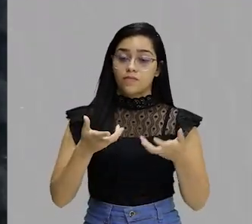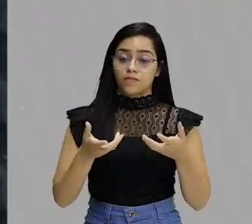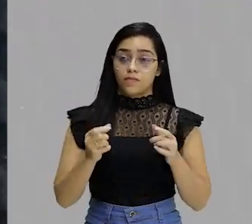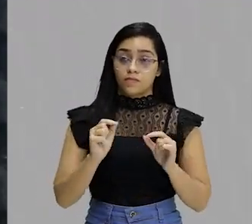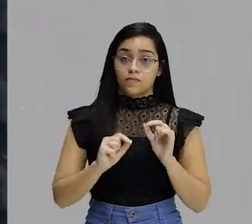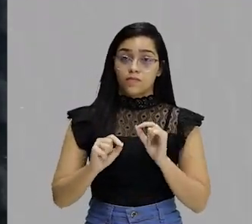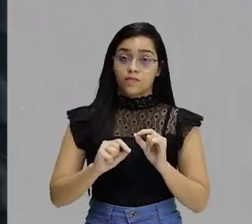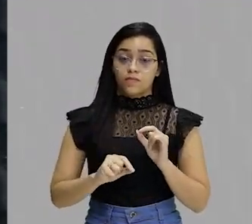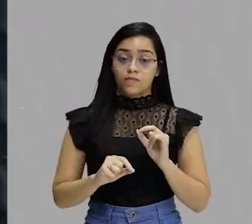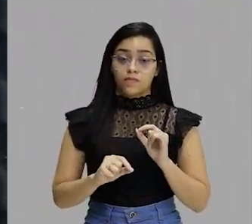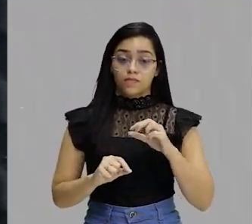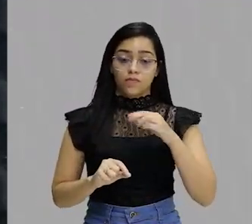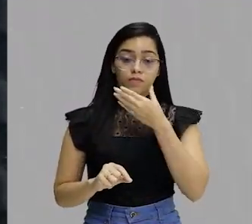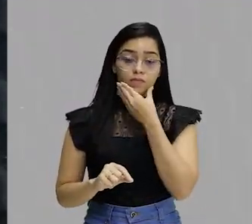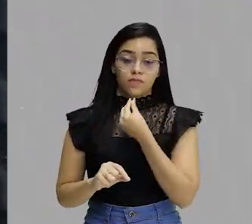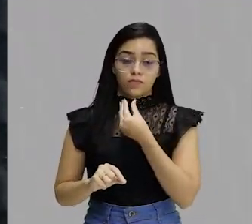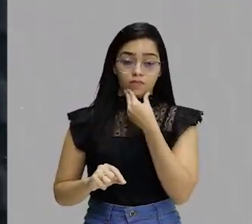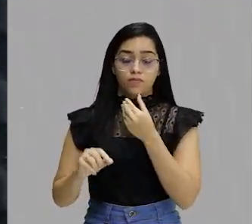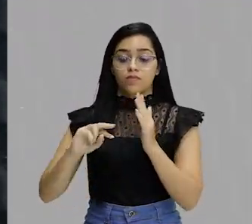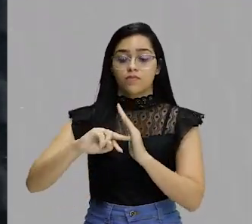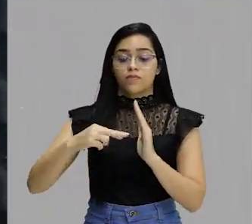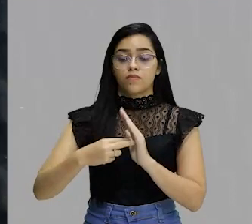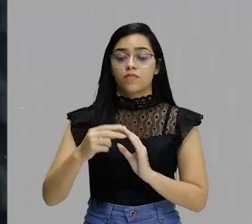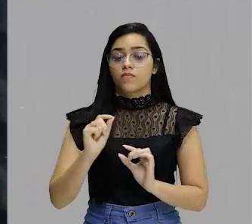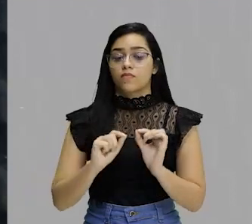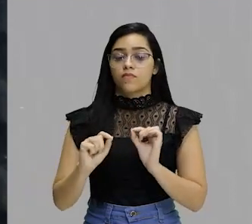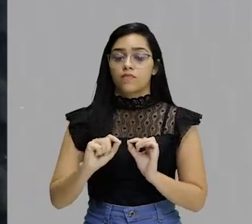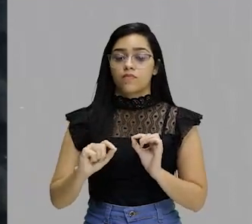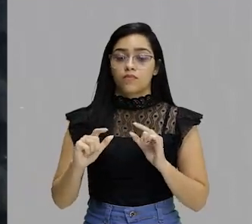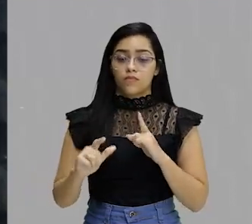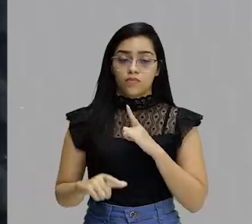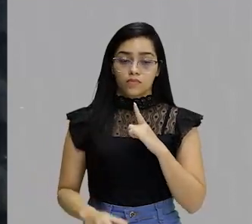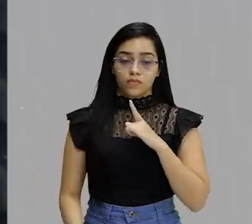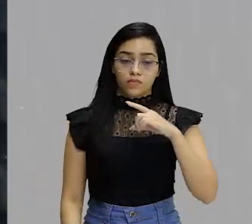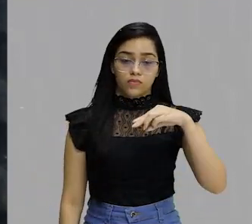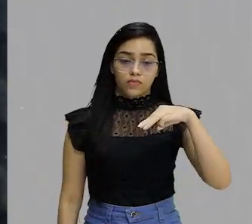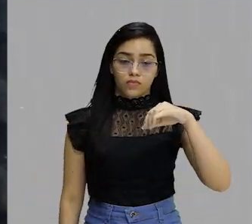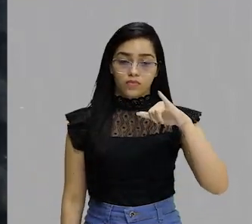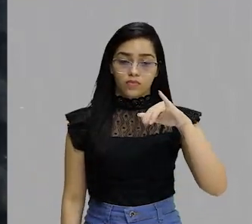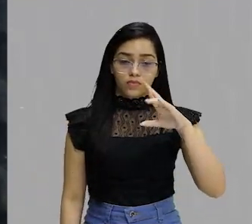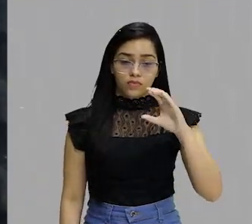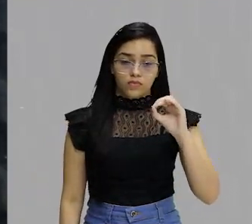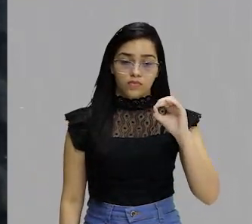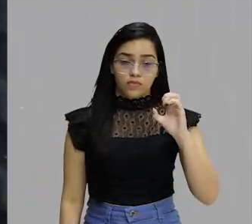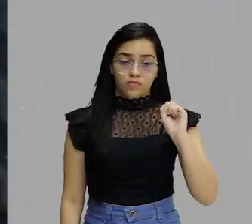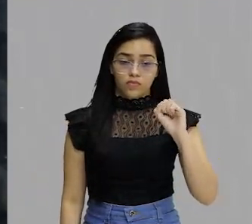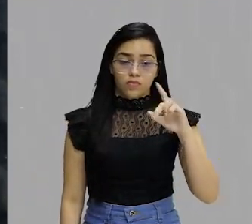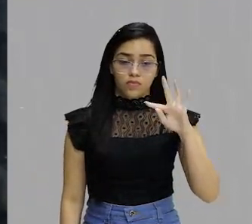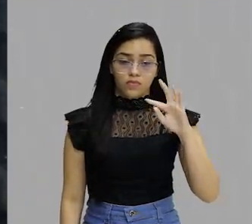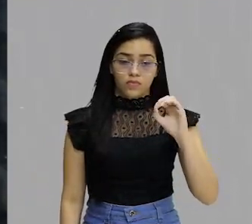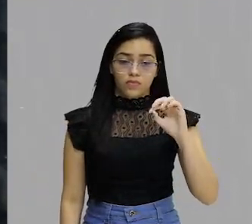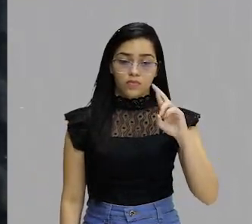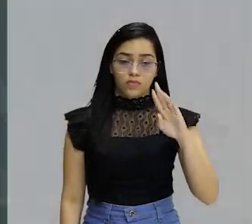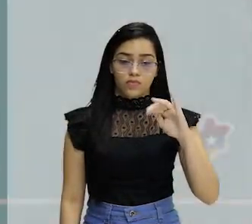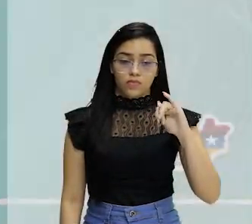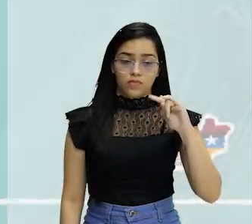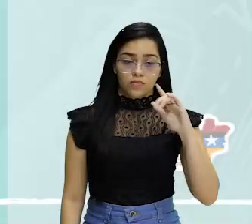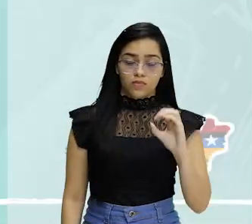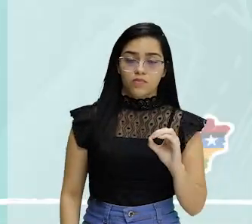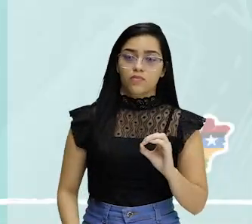órgão reprodutor masculino, ou seja, o microestróbilo, o órgão reprodutor